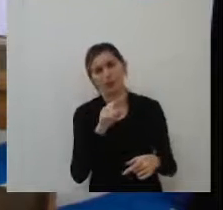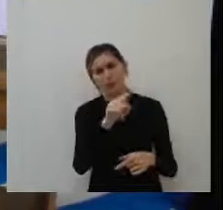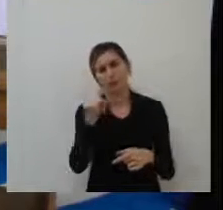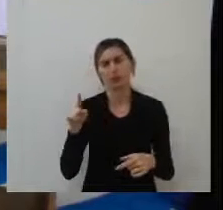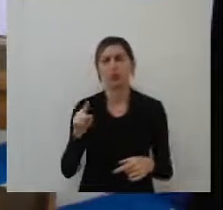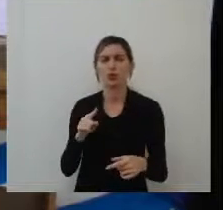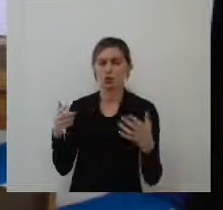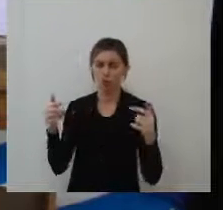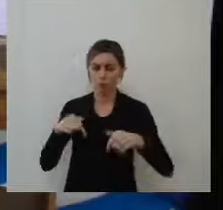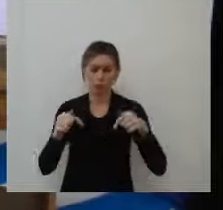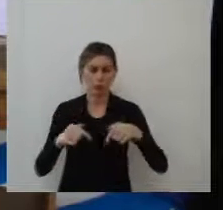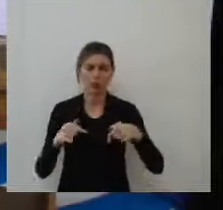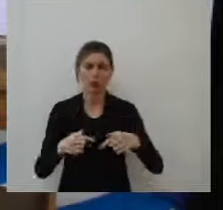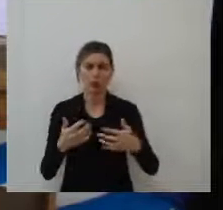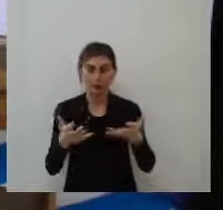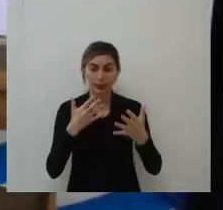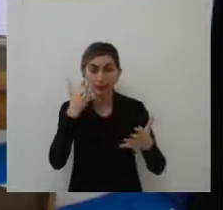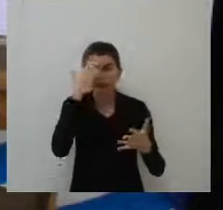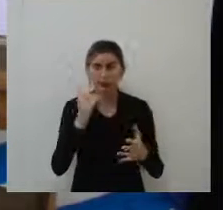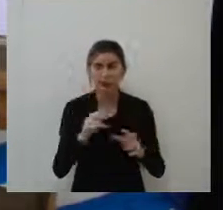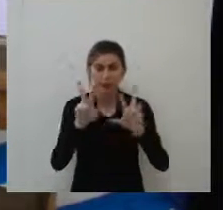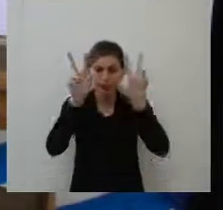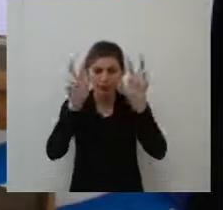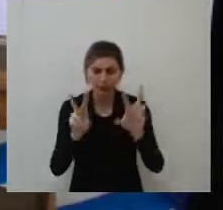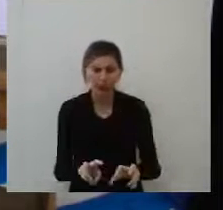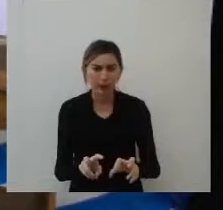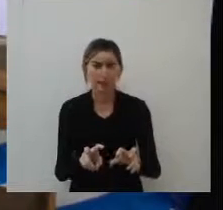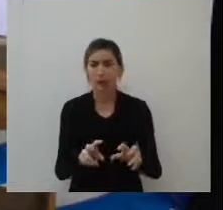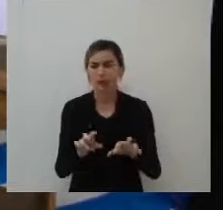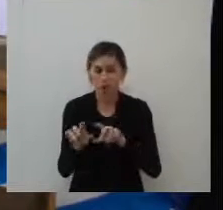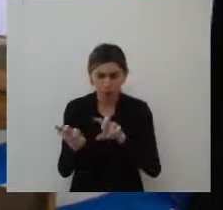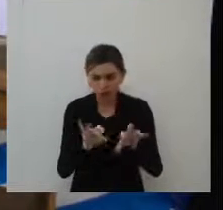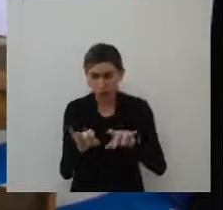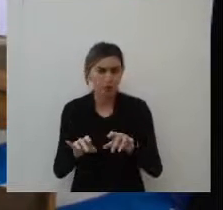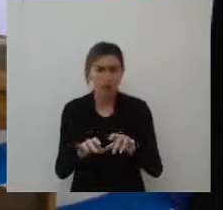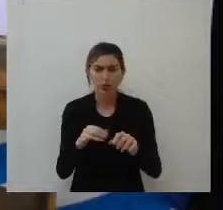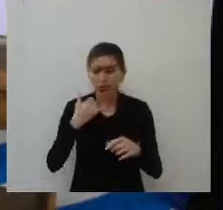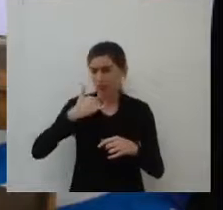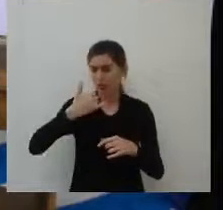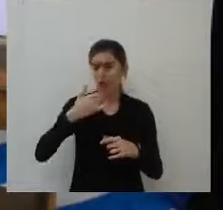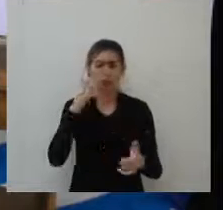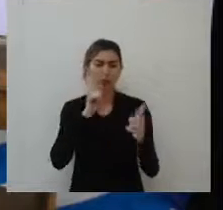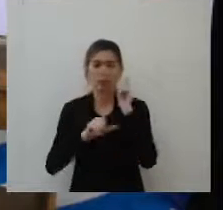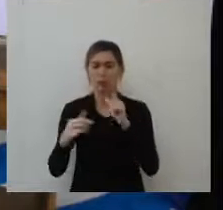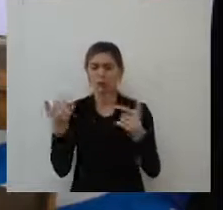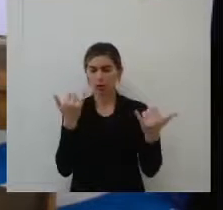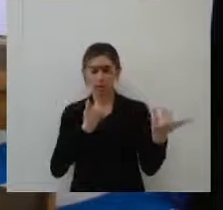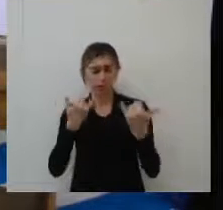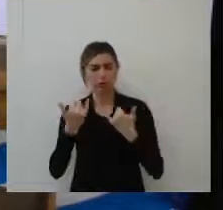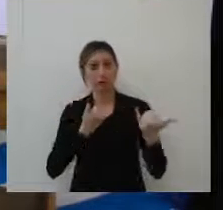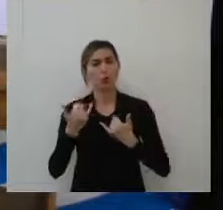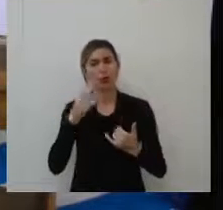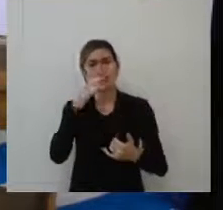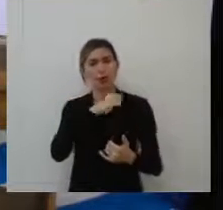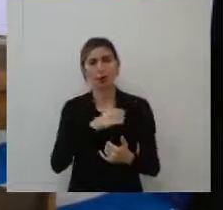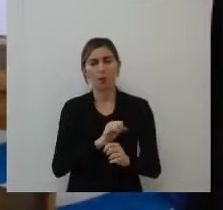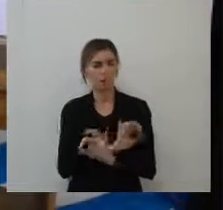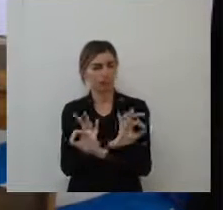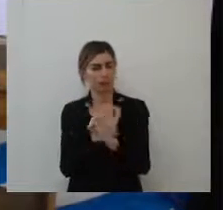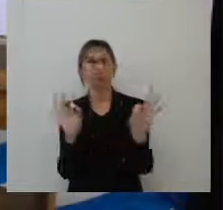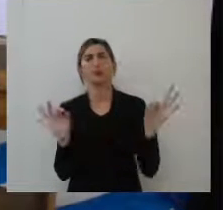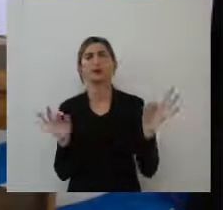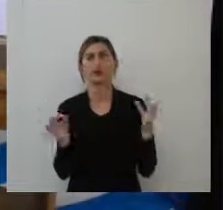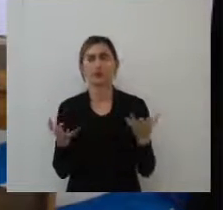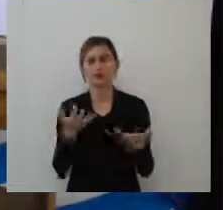você, hoje em dia, querer saber sobre um assunto e digitar ele numa tela de celular e conseguir a informação. Isso é uma coisa